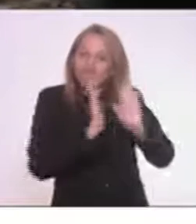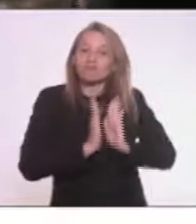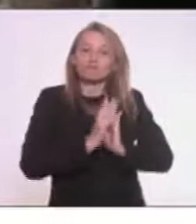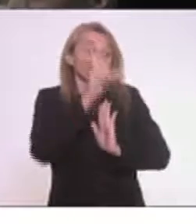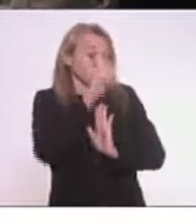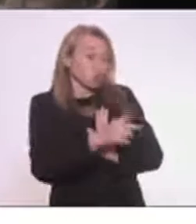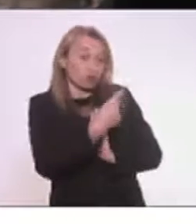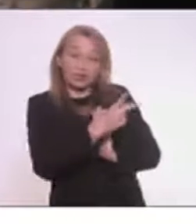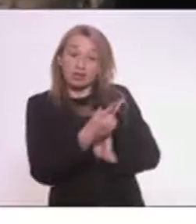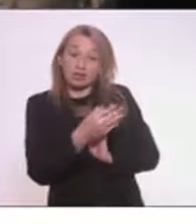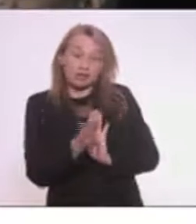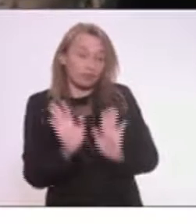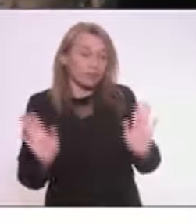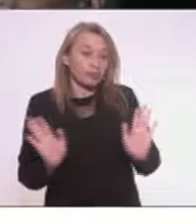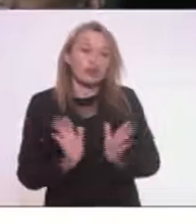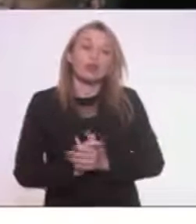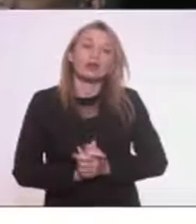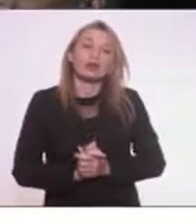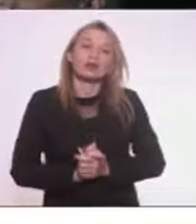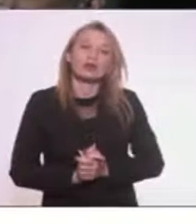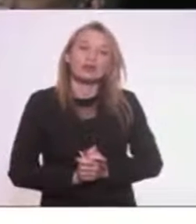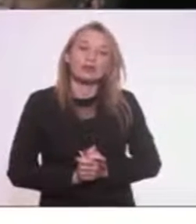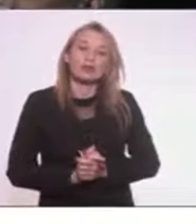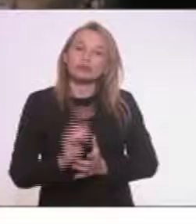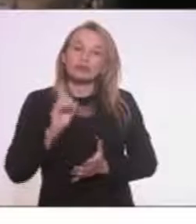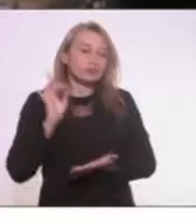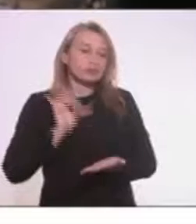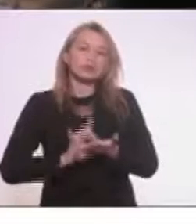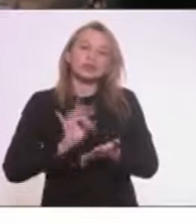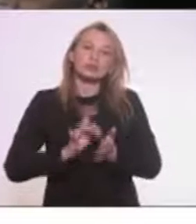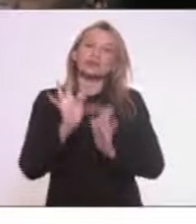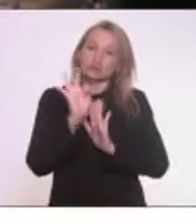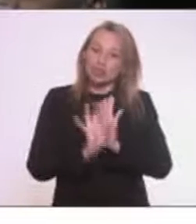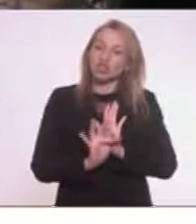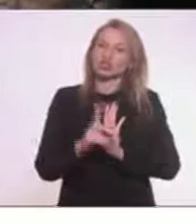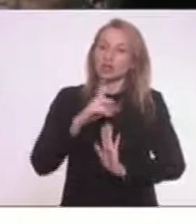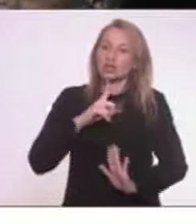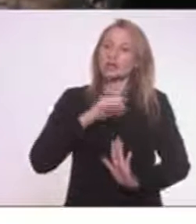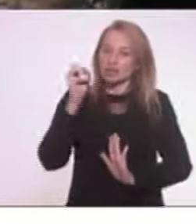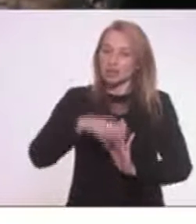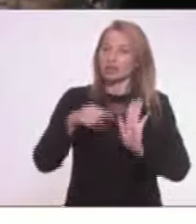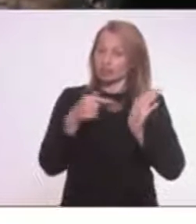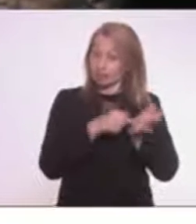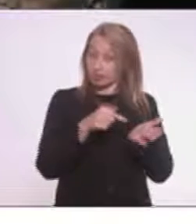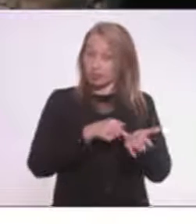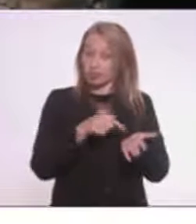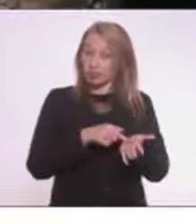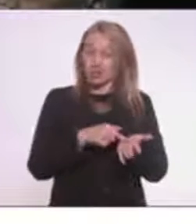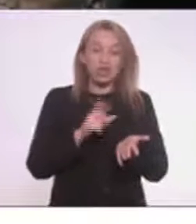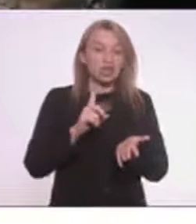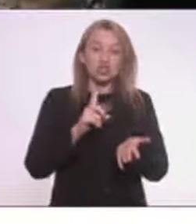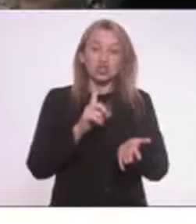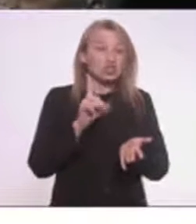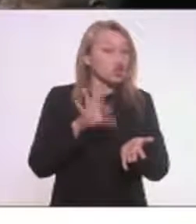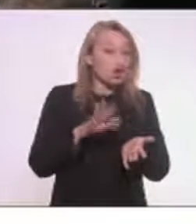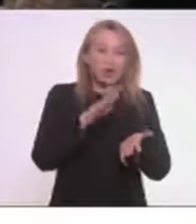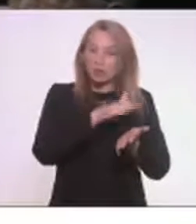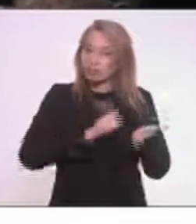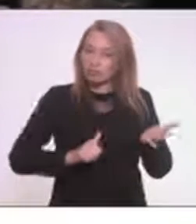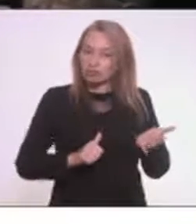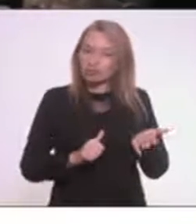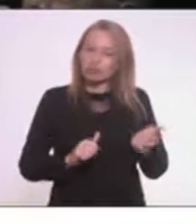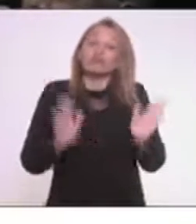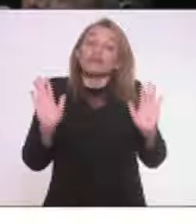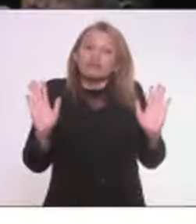Então, não é verdade que o texto não existe, o texto existe. Ele não abriu mão de retirar. Então, a